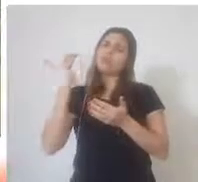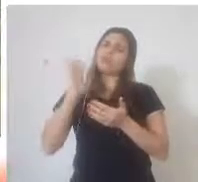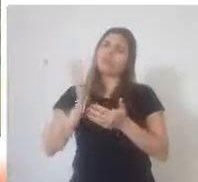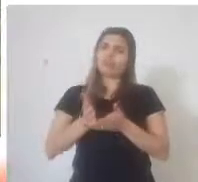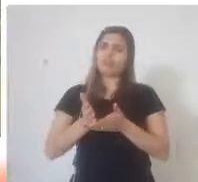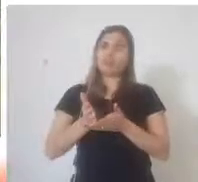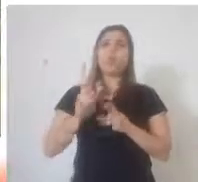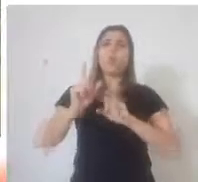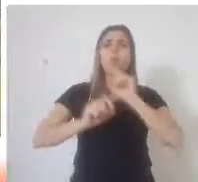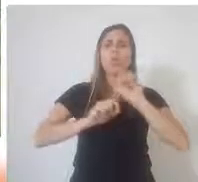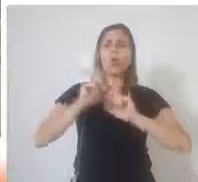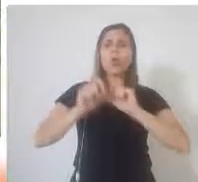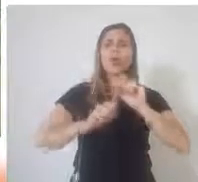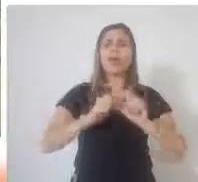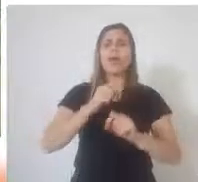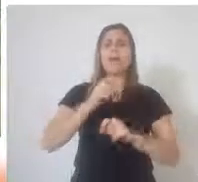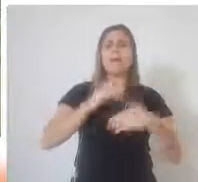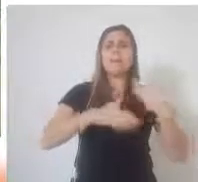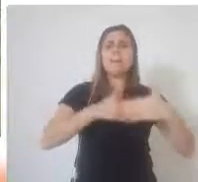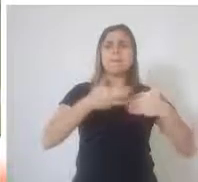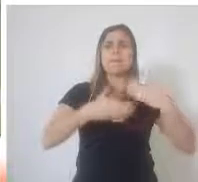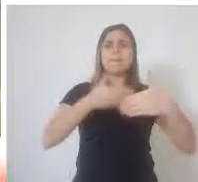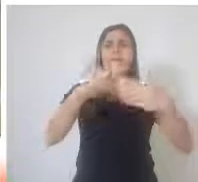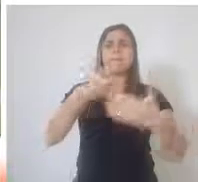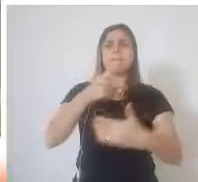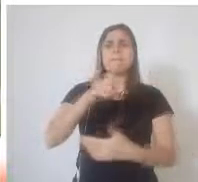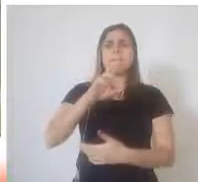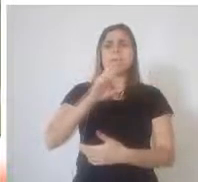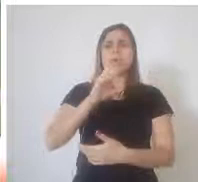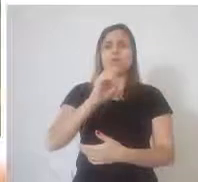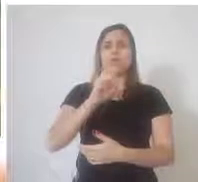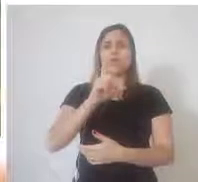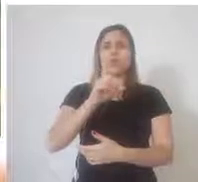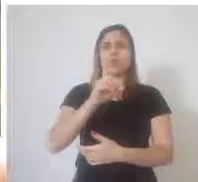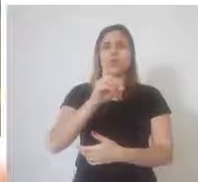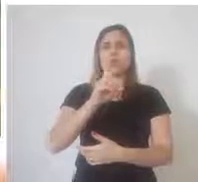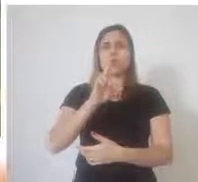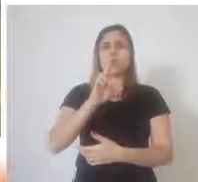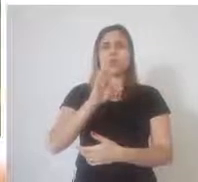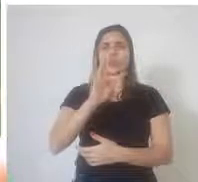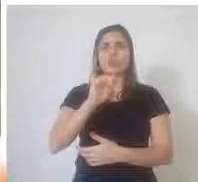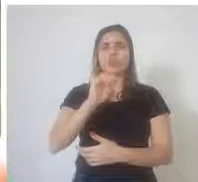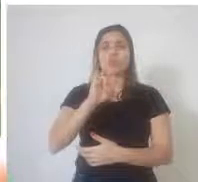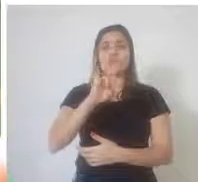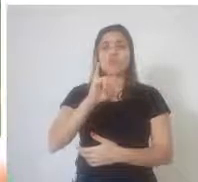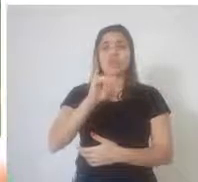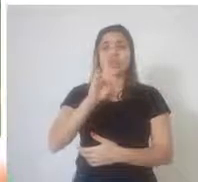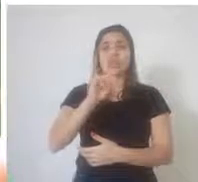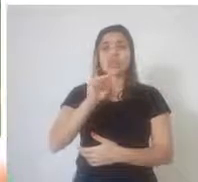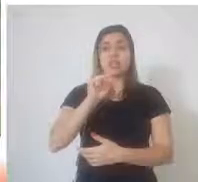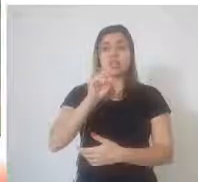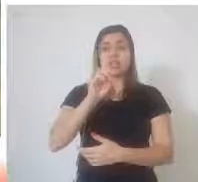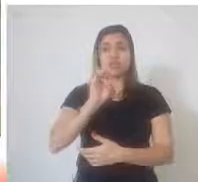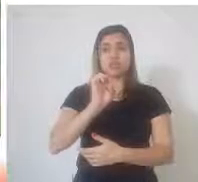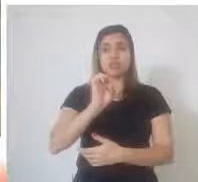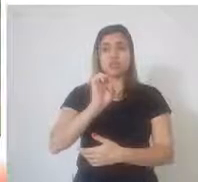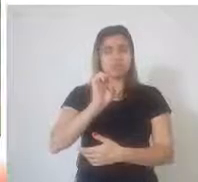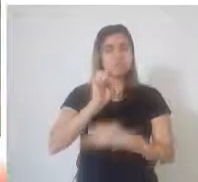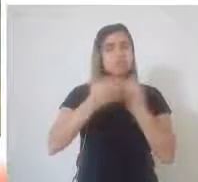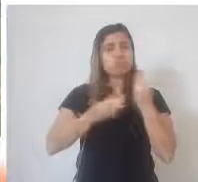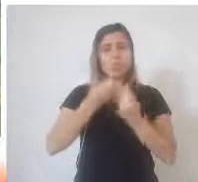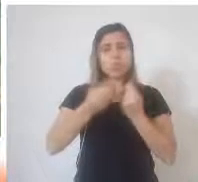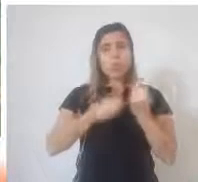comentados. O que é a produtividade de um ecossistema? É a matéria orgânica produzida, né, por um